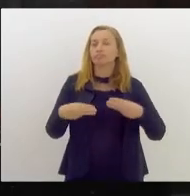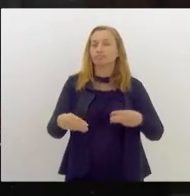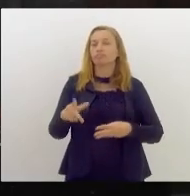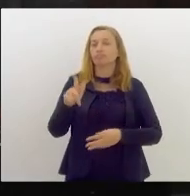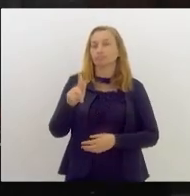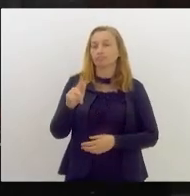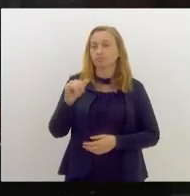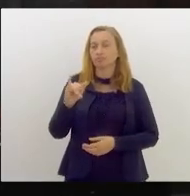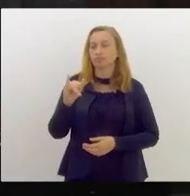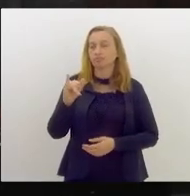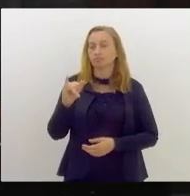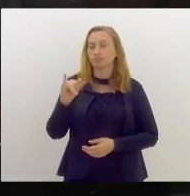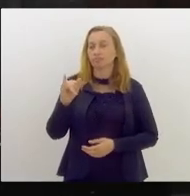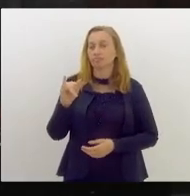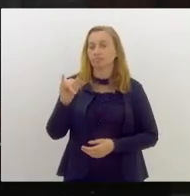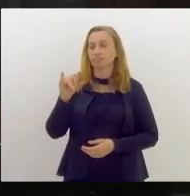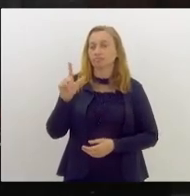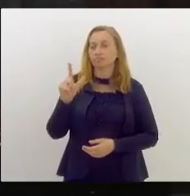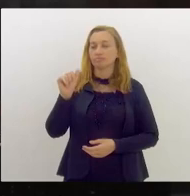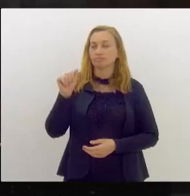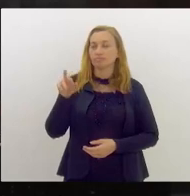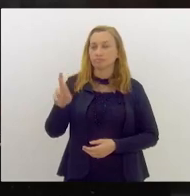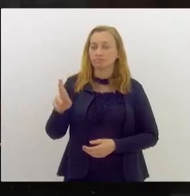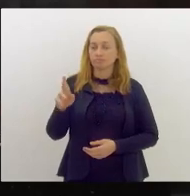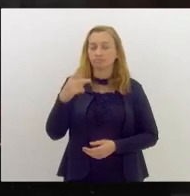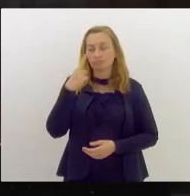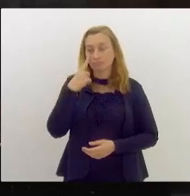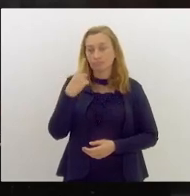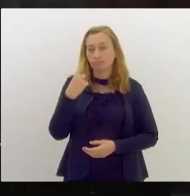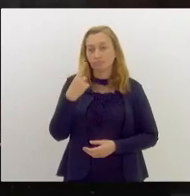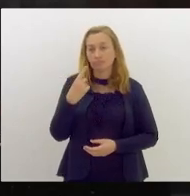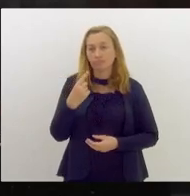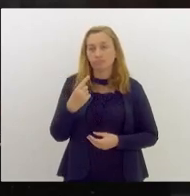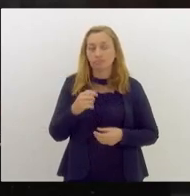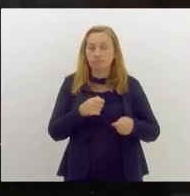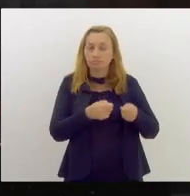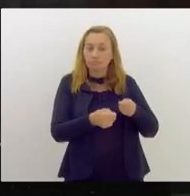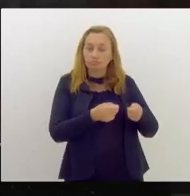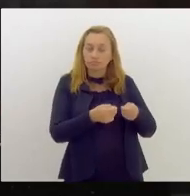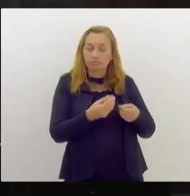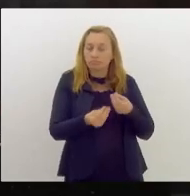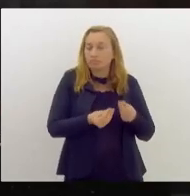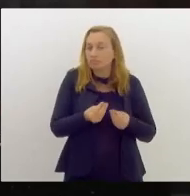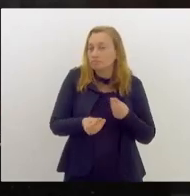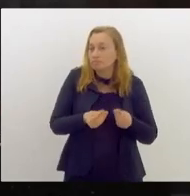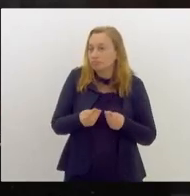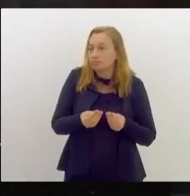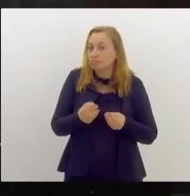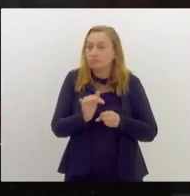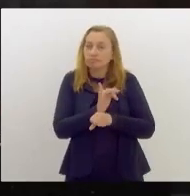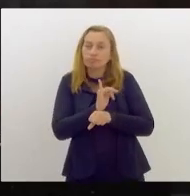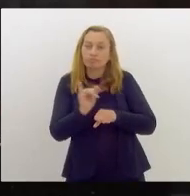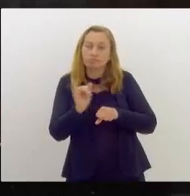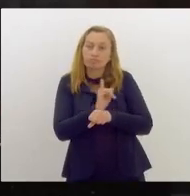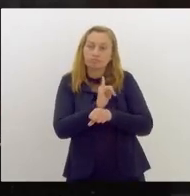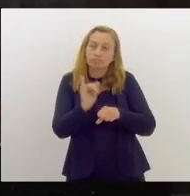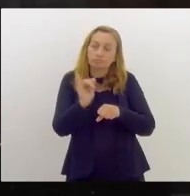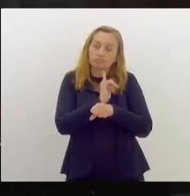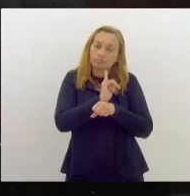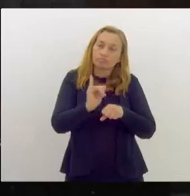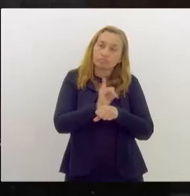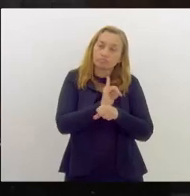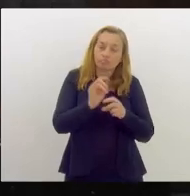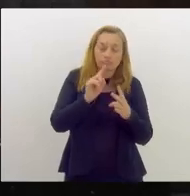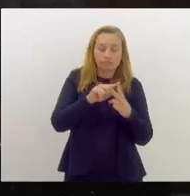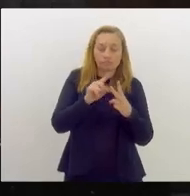ver se Pondera a questão as questões relativas das duas